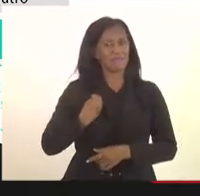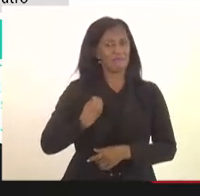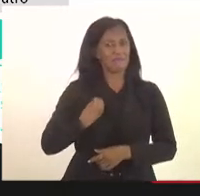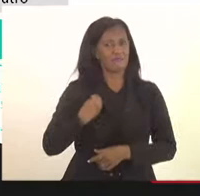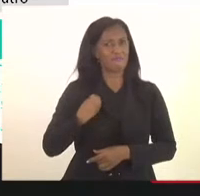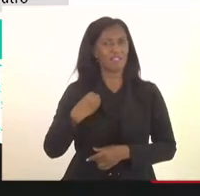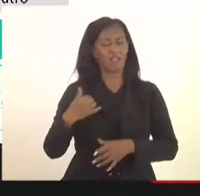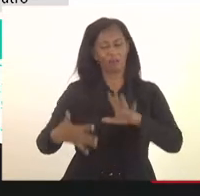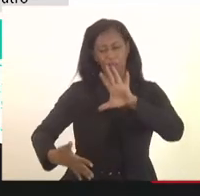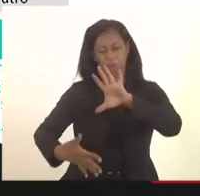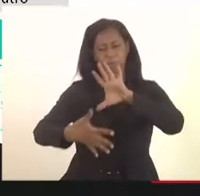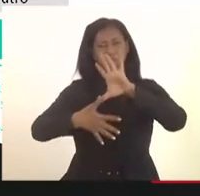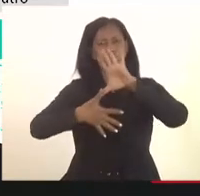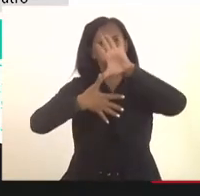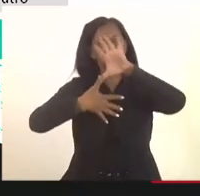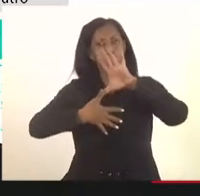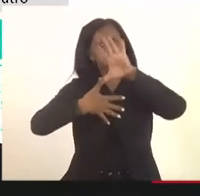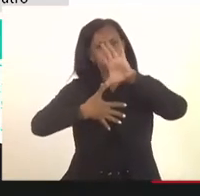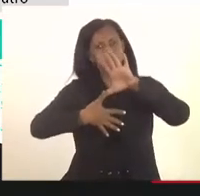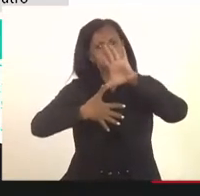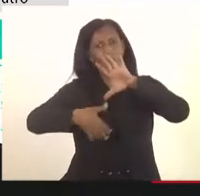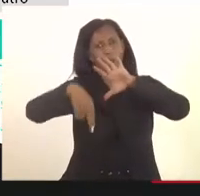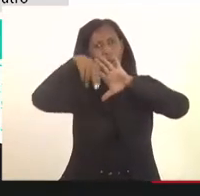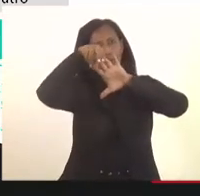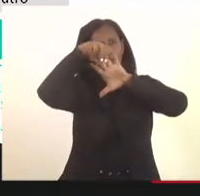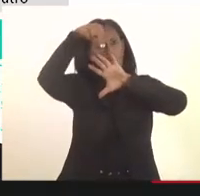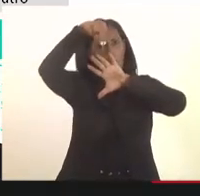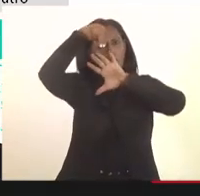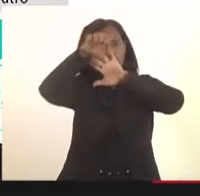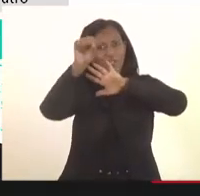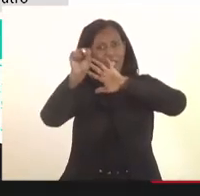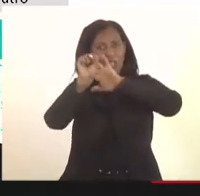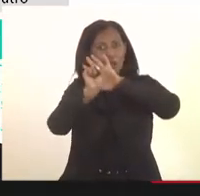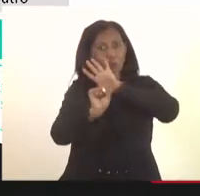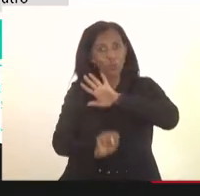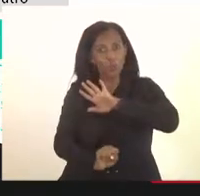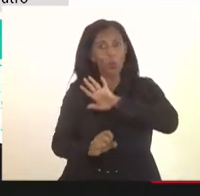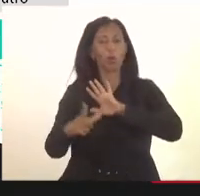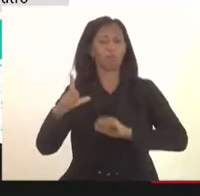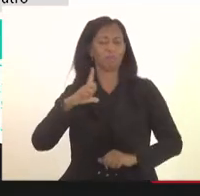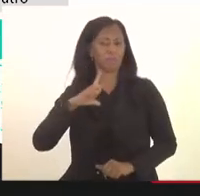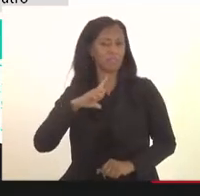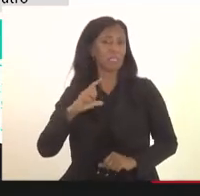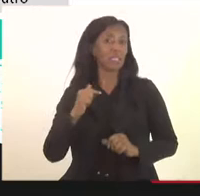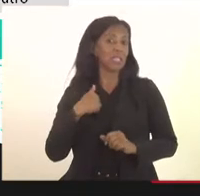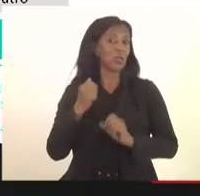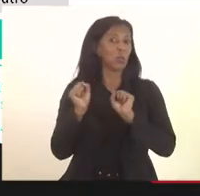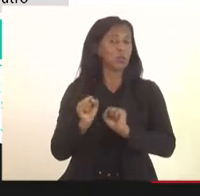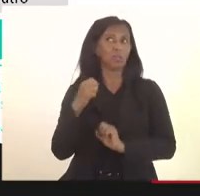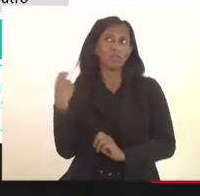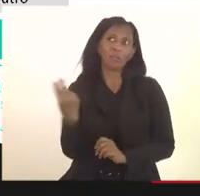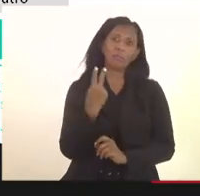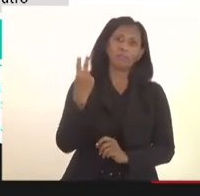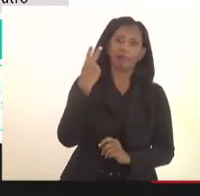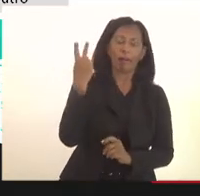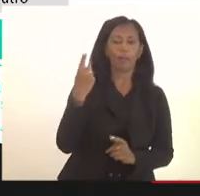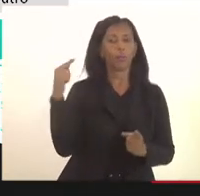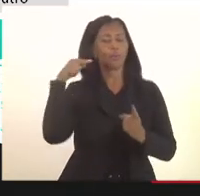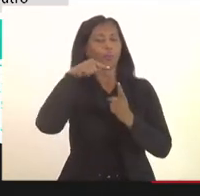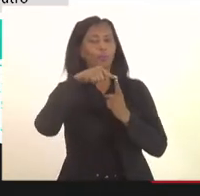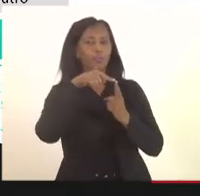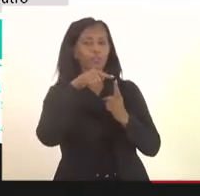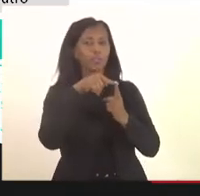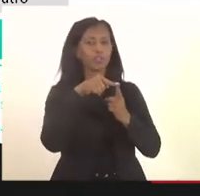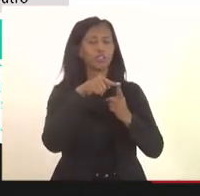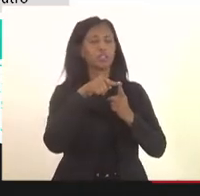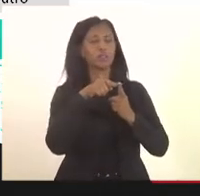Américas, né? Da América do Norte até a América do Sul. E eu poderia falar sobre valores e objetivos e a missão